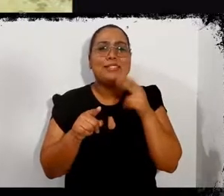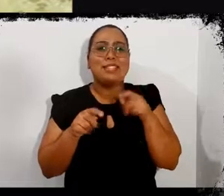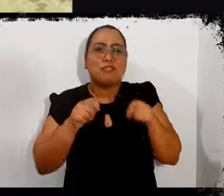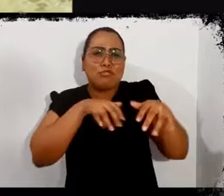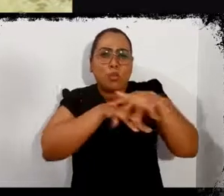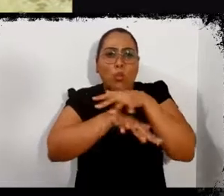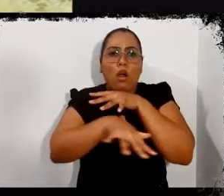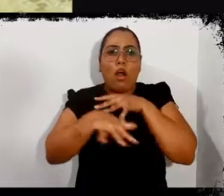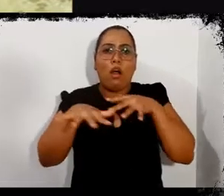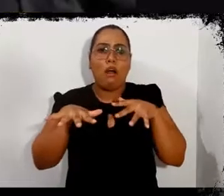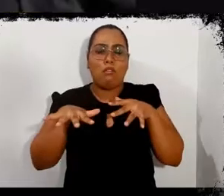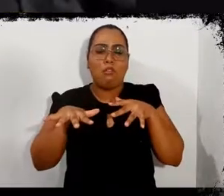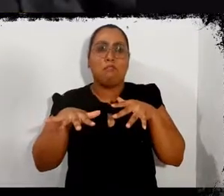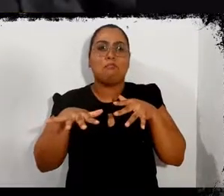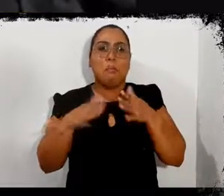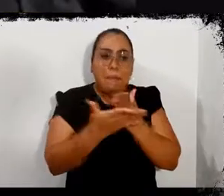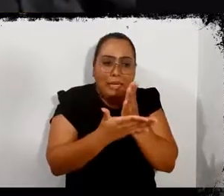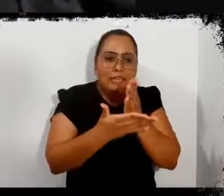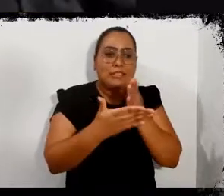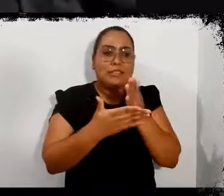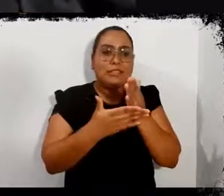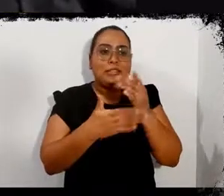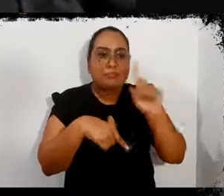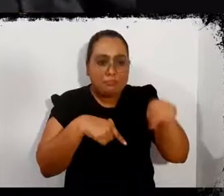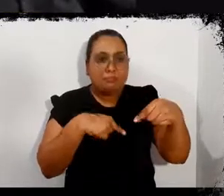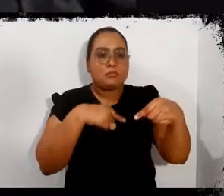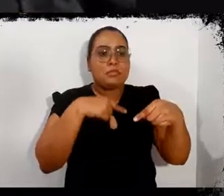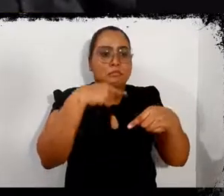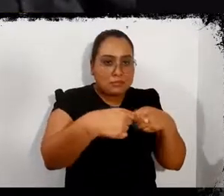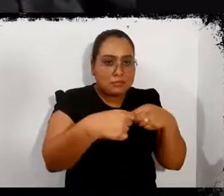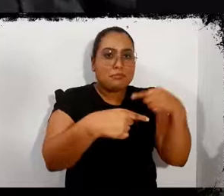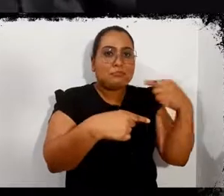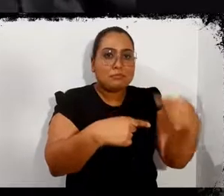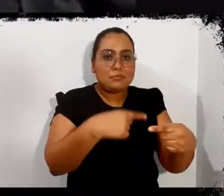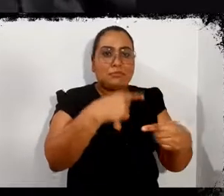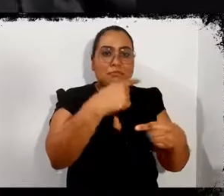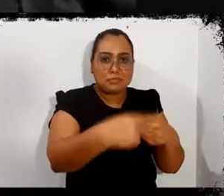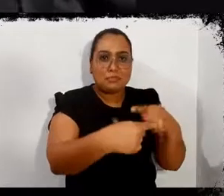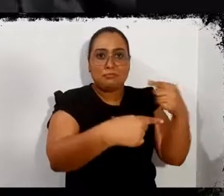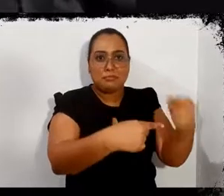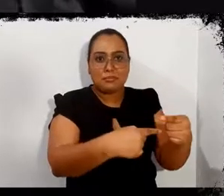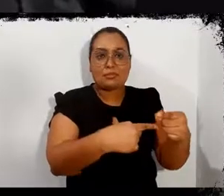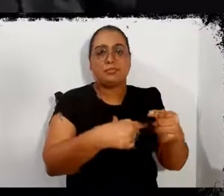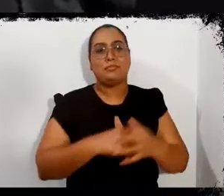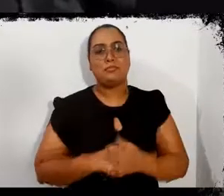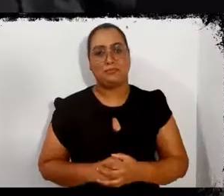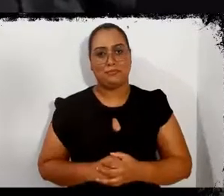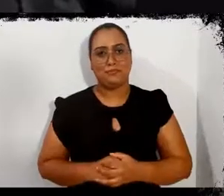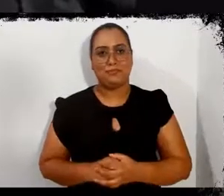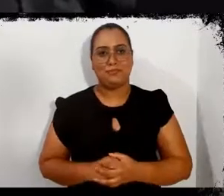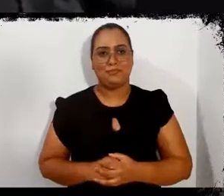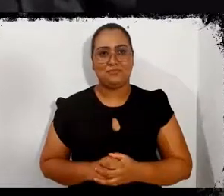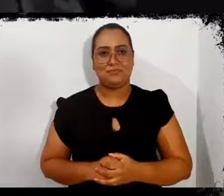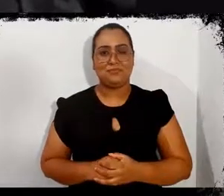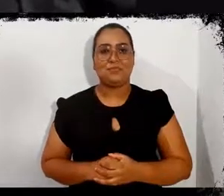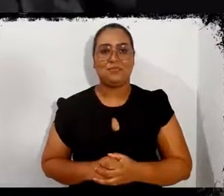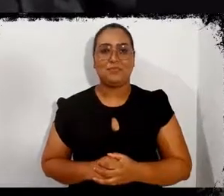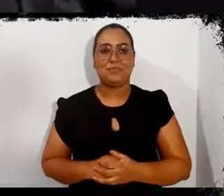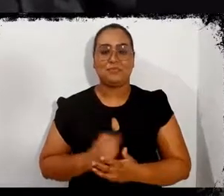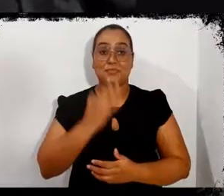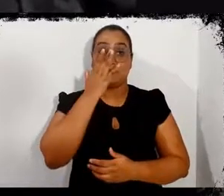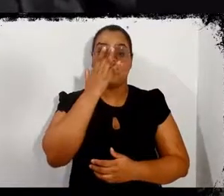Sigmund Freud, que está aí no slide, o fundador da psicanálise,